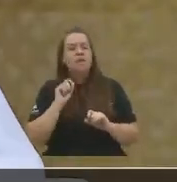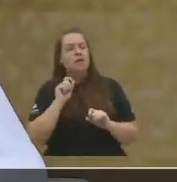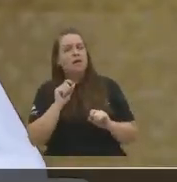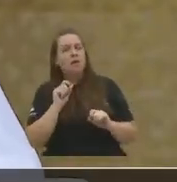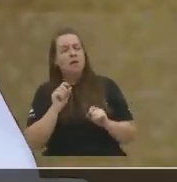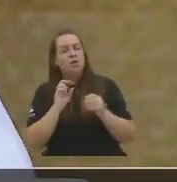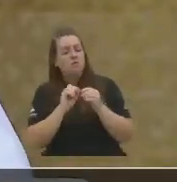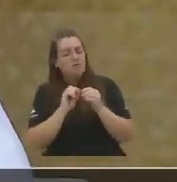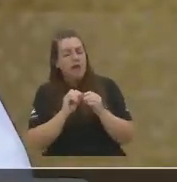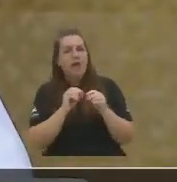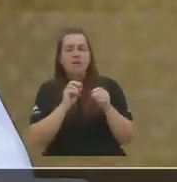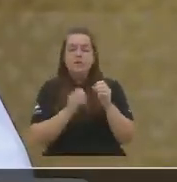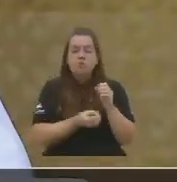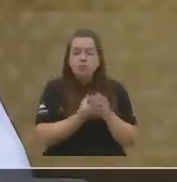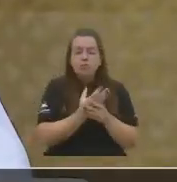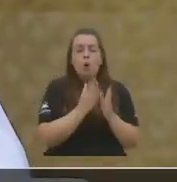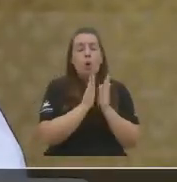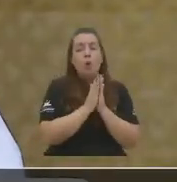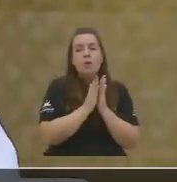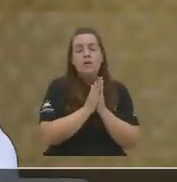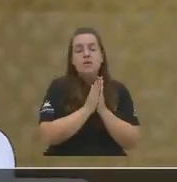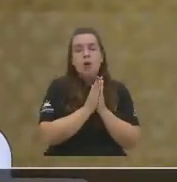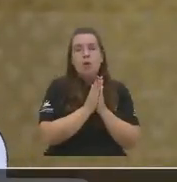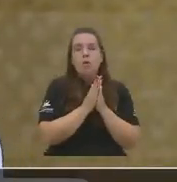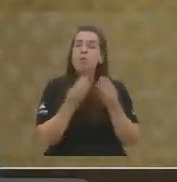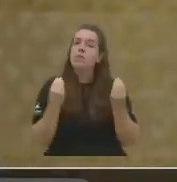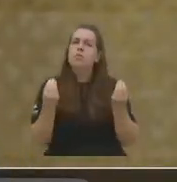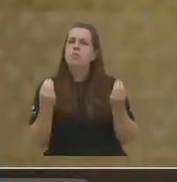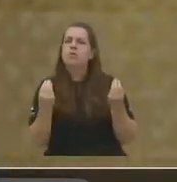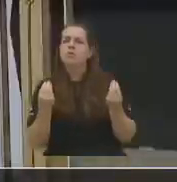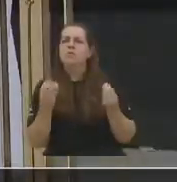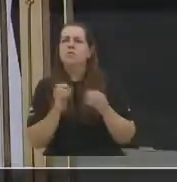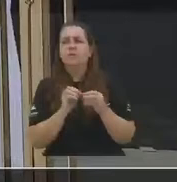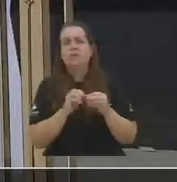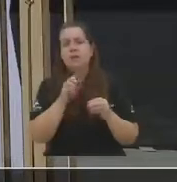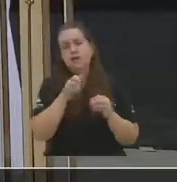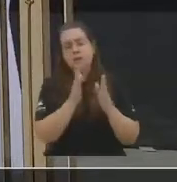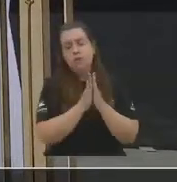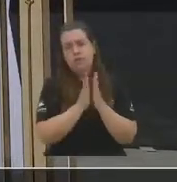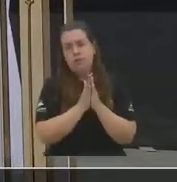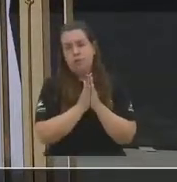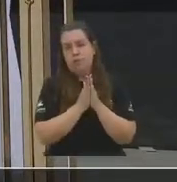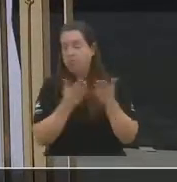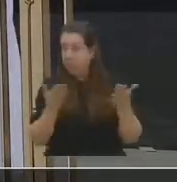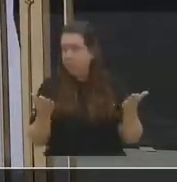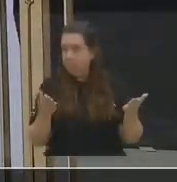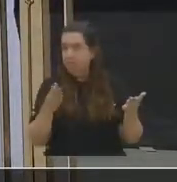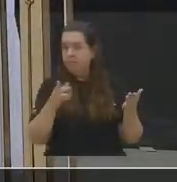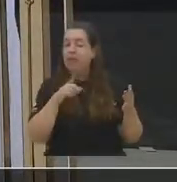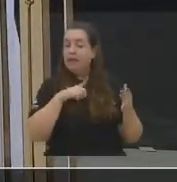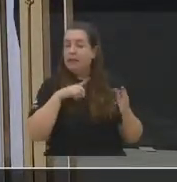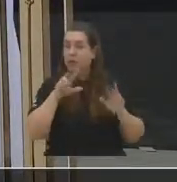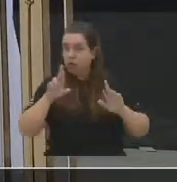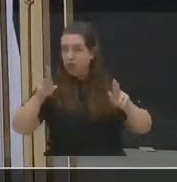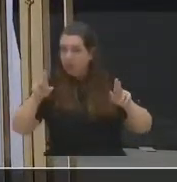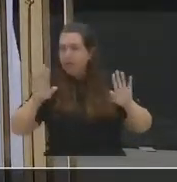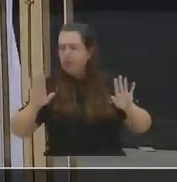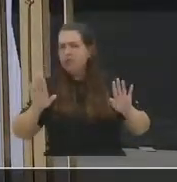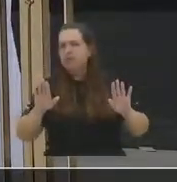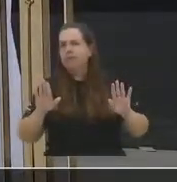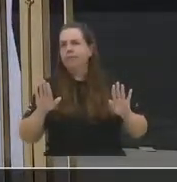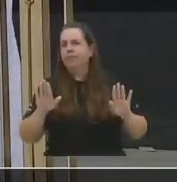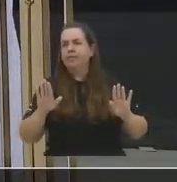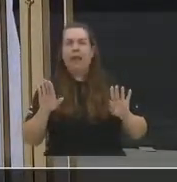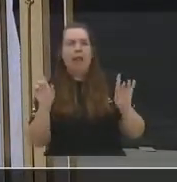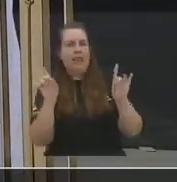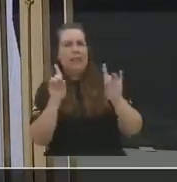a oração? E como formula a oração? Aqui tem uma grande diferença. Não